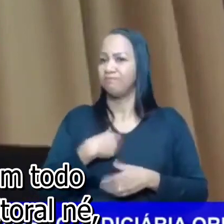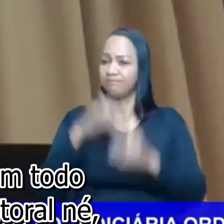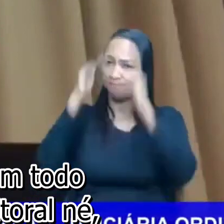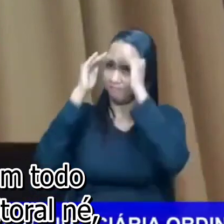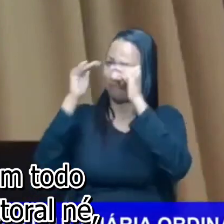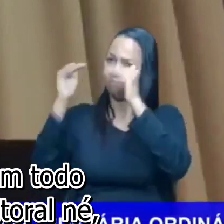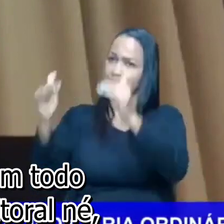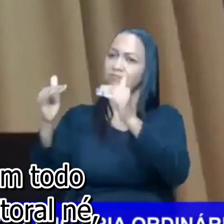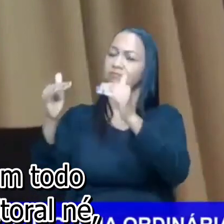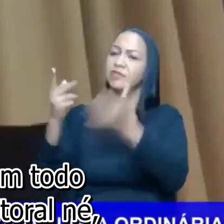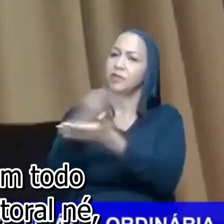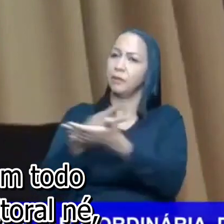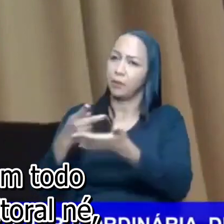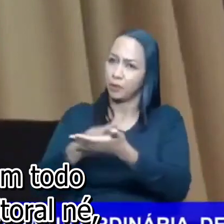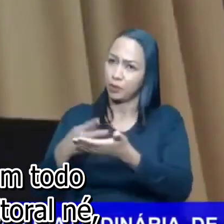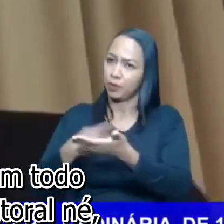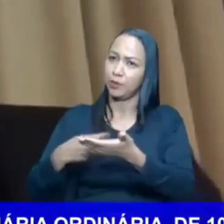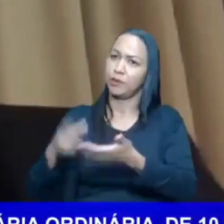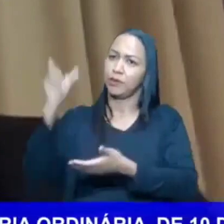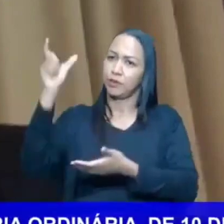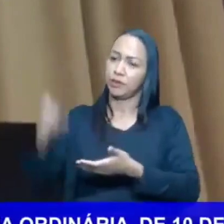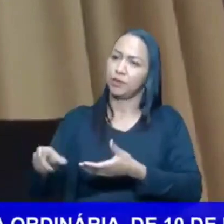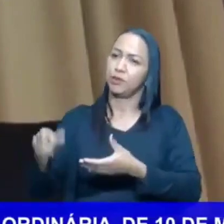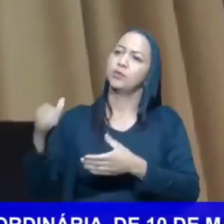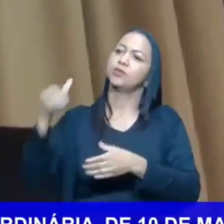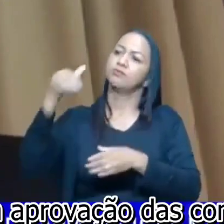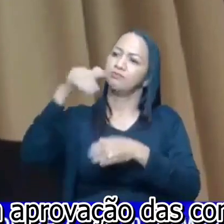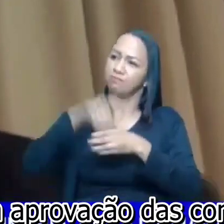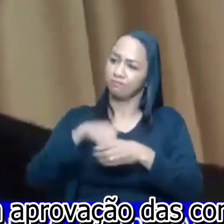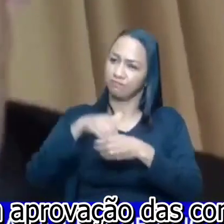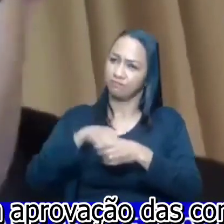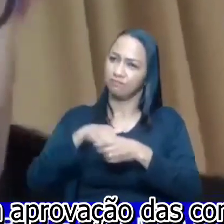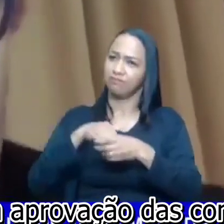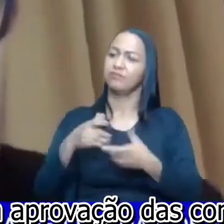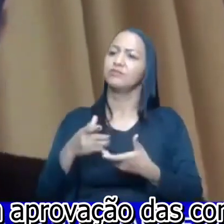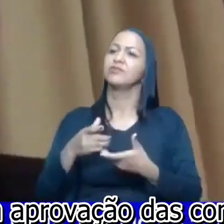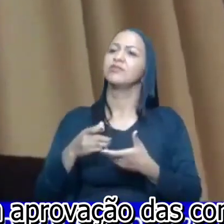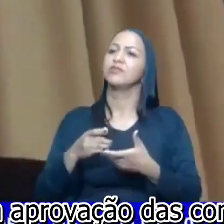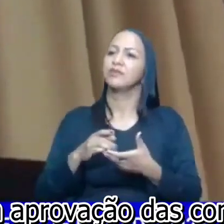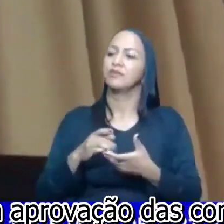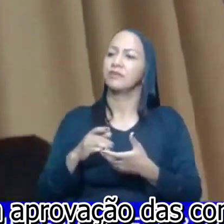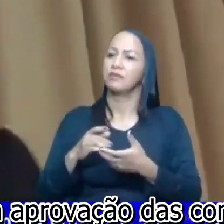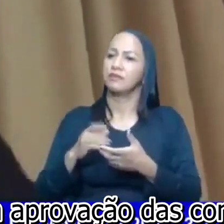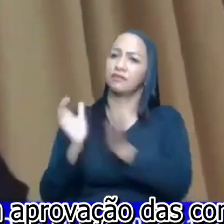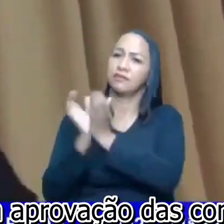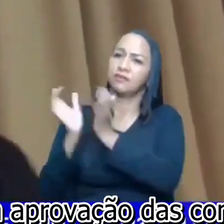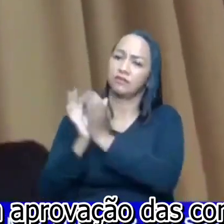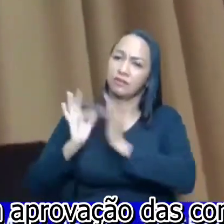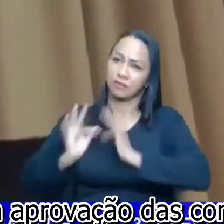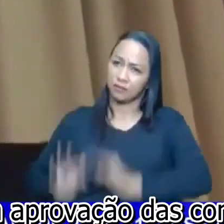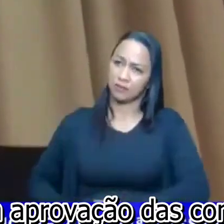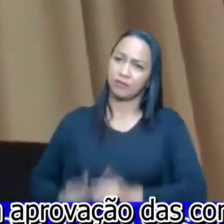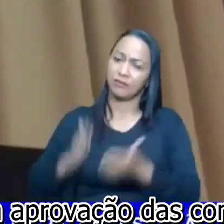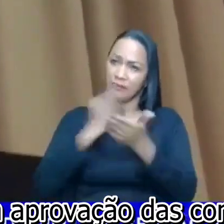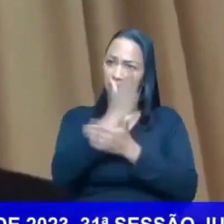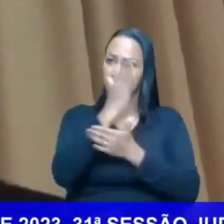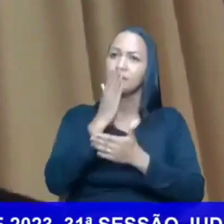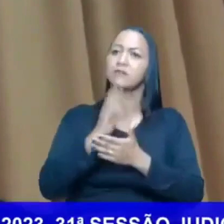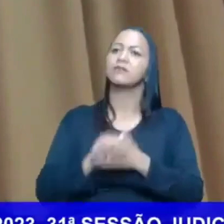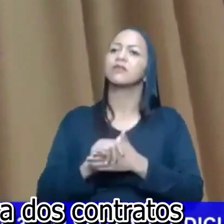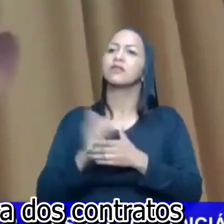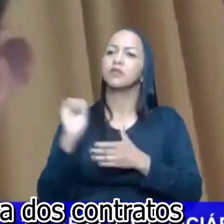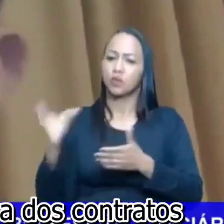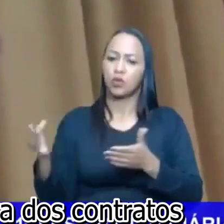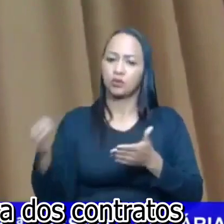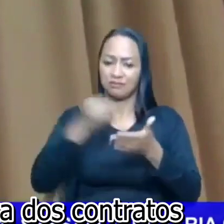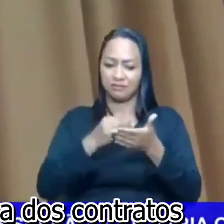procurador regional eleitoral, né? Eu estou aqui em consonância com o parecer técnico e voto pela aprovação das contas, apenas com